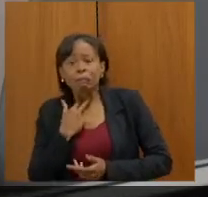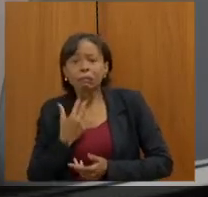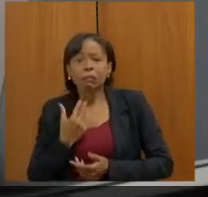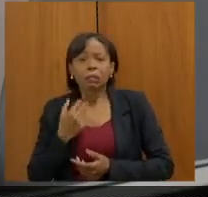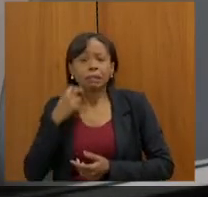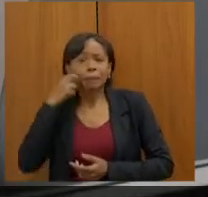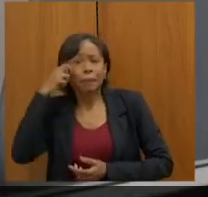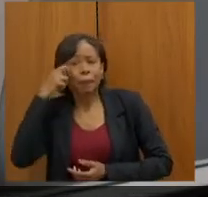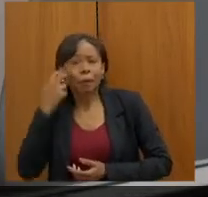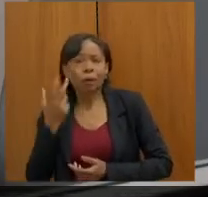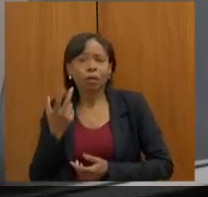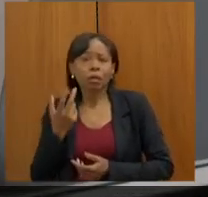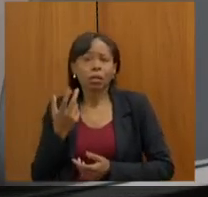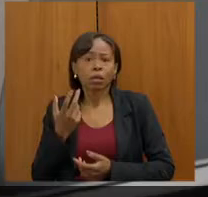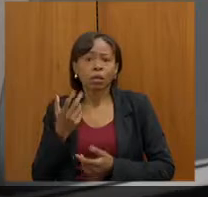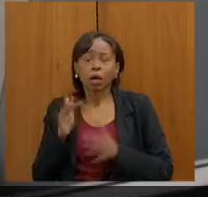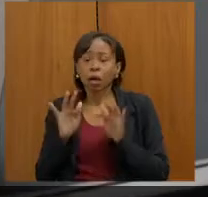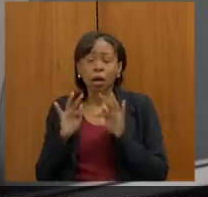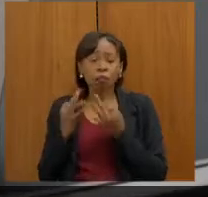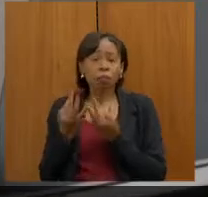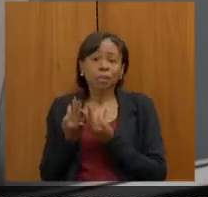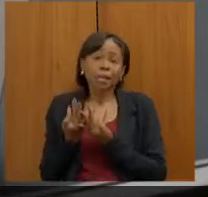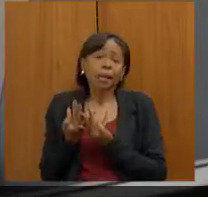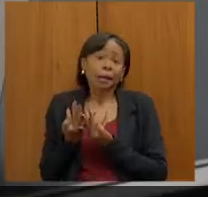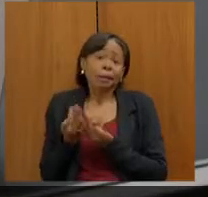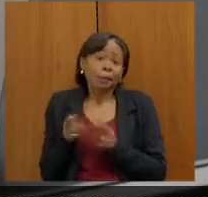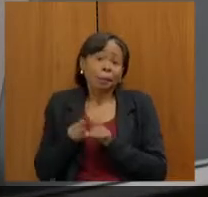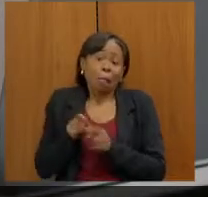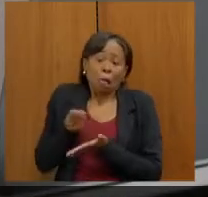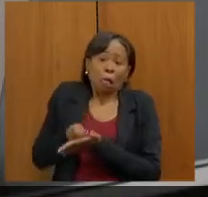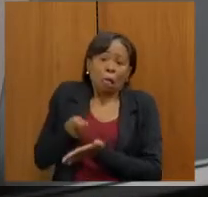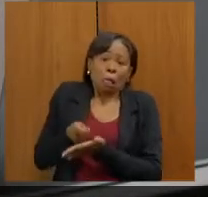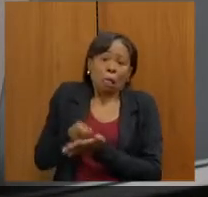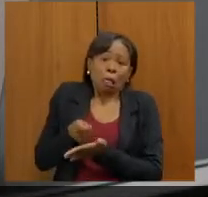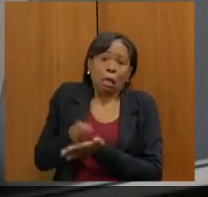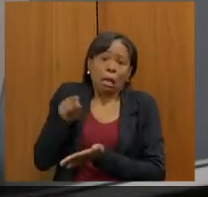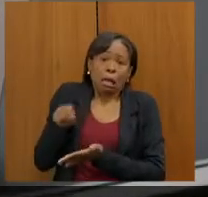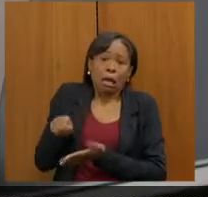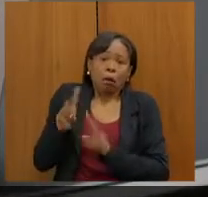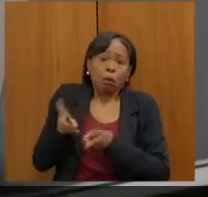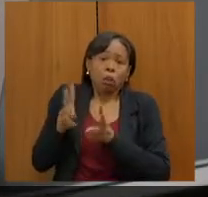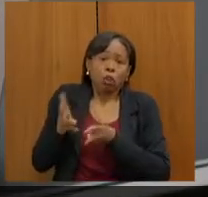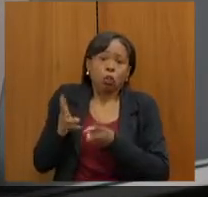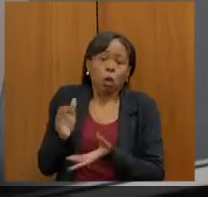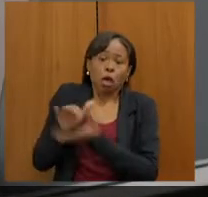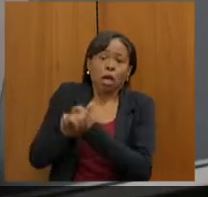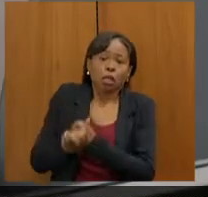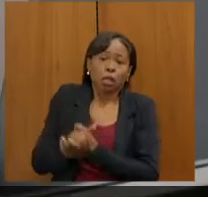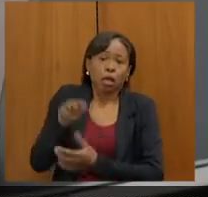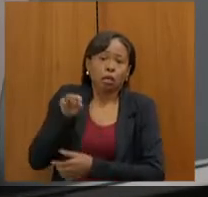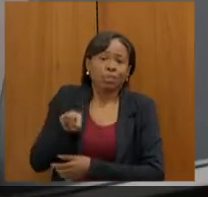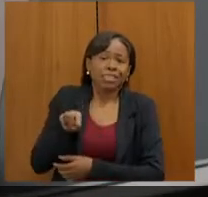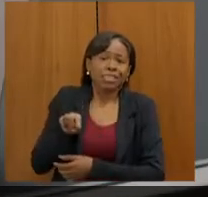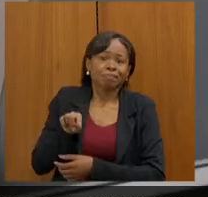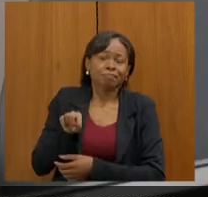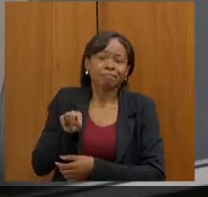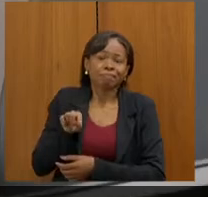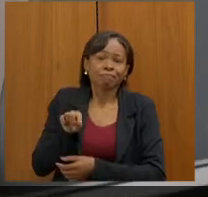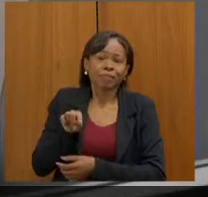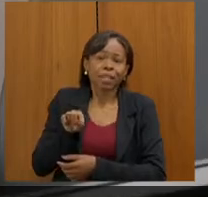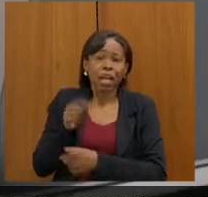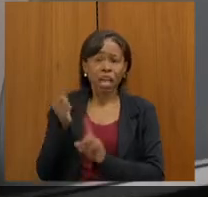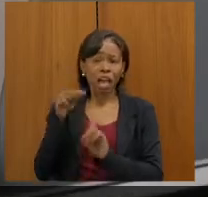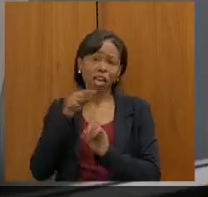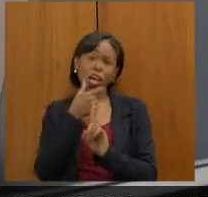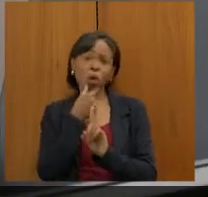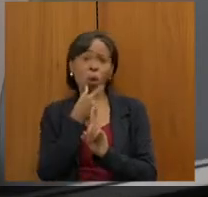no caso do feminicídio íntimo querem que ela se mantenha naquele relacionamento porque o autor passa a ser uma